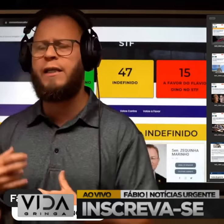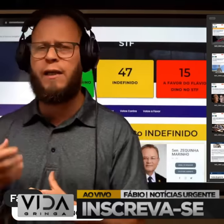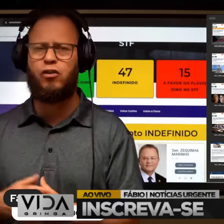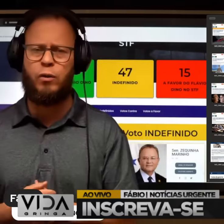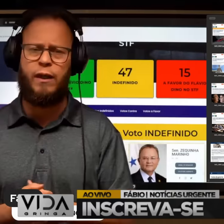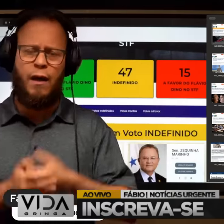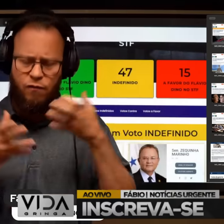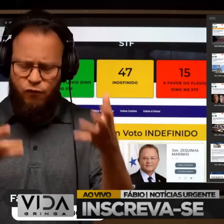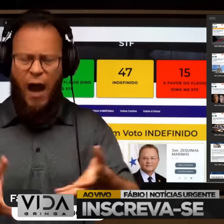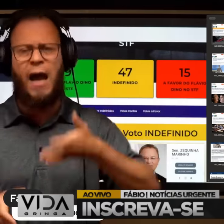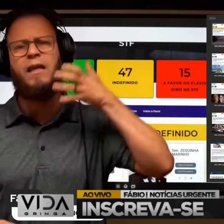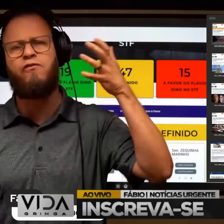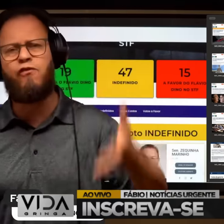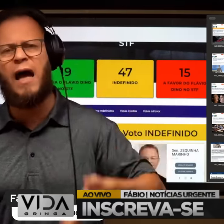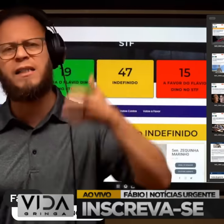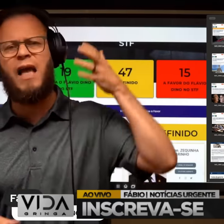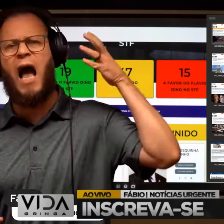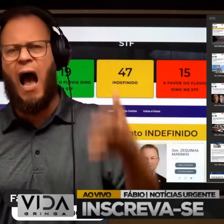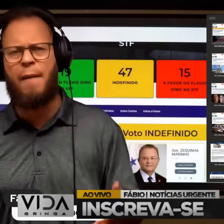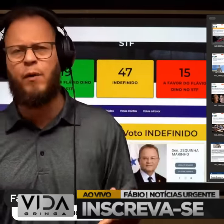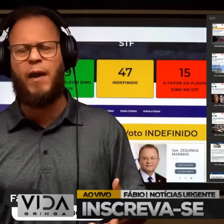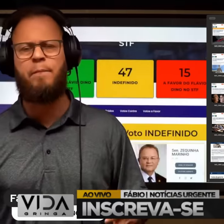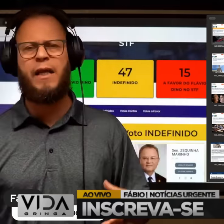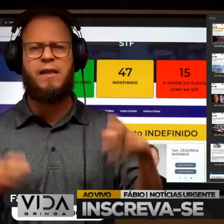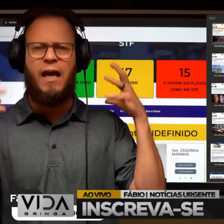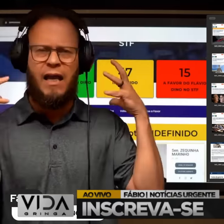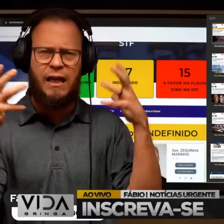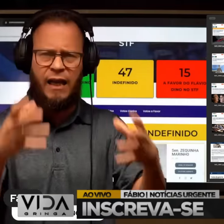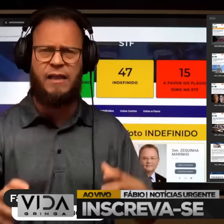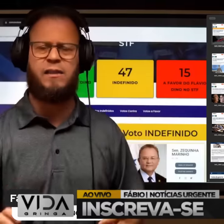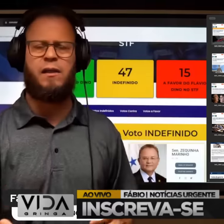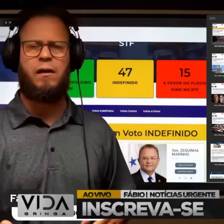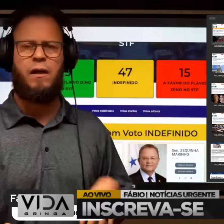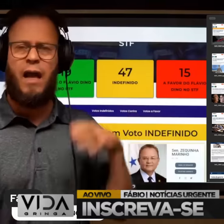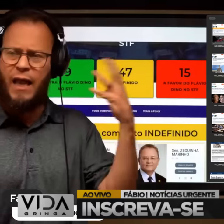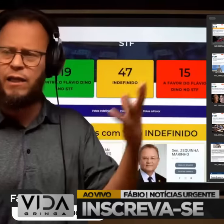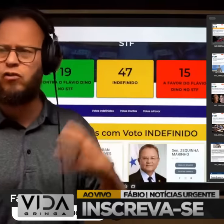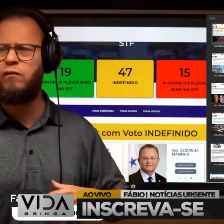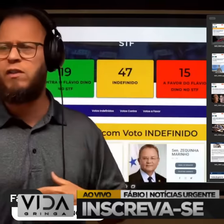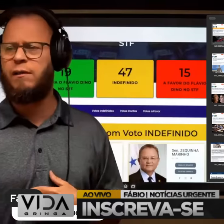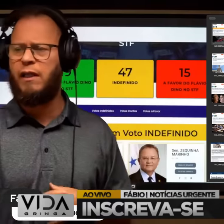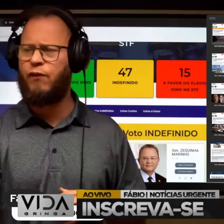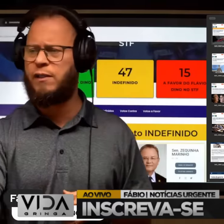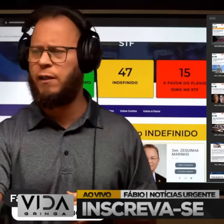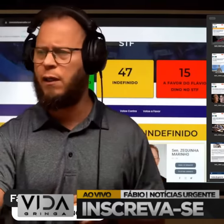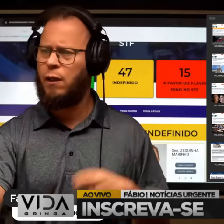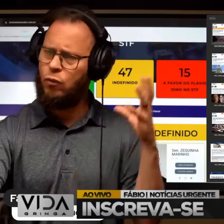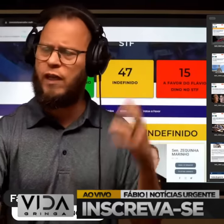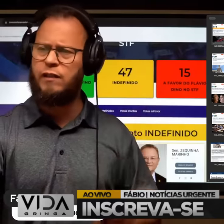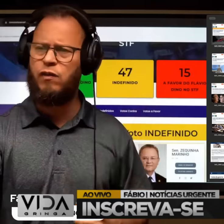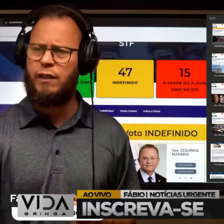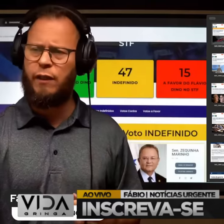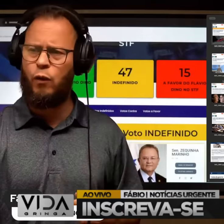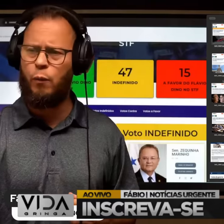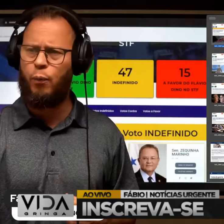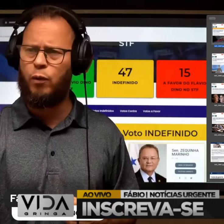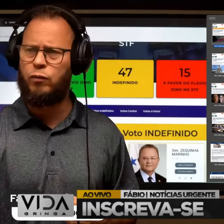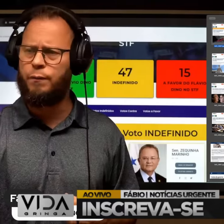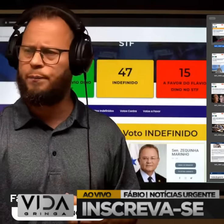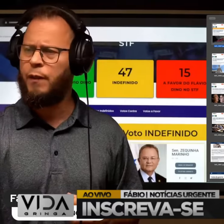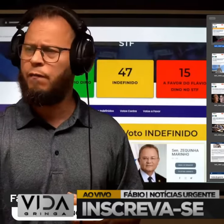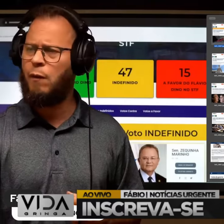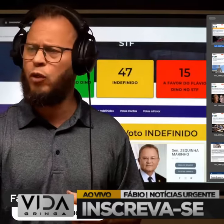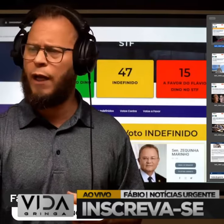conseguir essa ajuda? Vá e faça, abra uma empresa, cresça. É isso que você tem que fazer. Não sei se você entendeu o meu